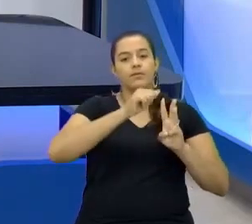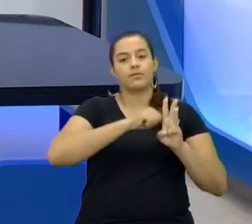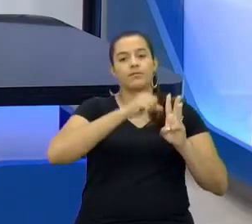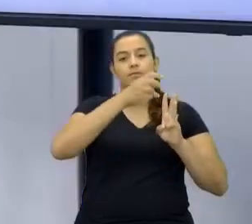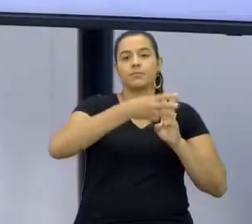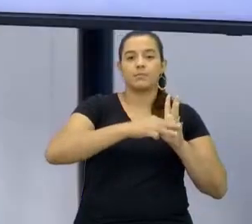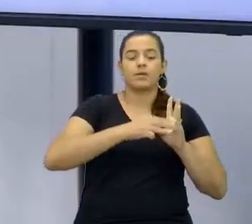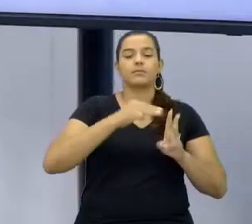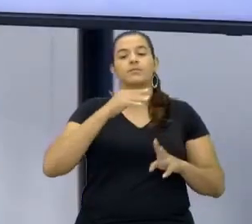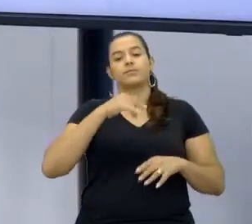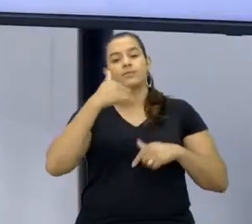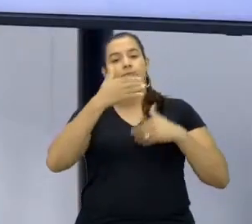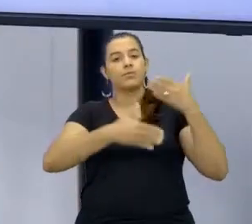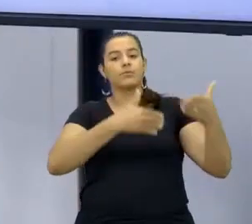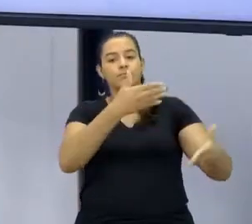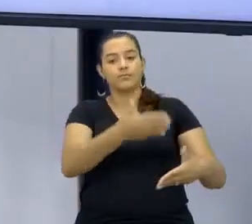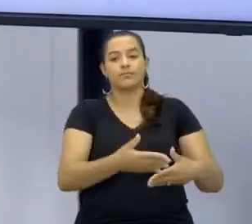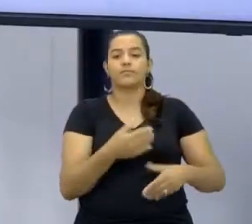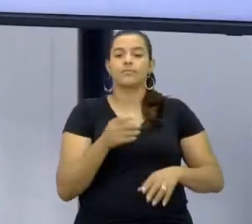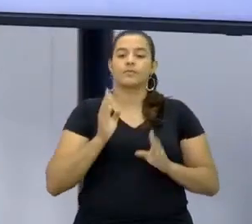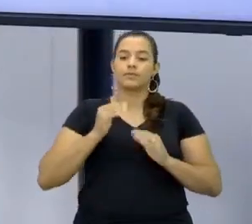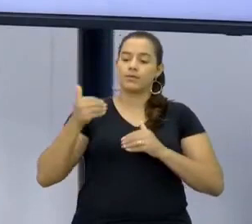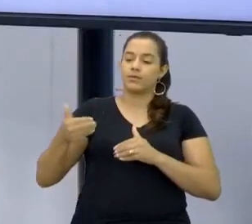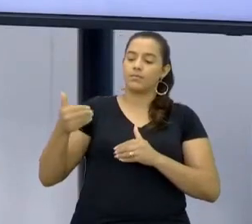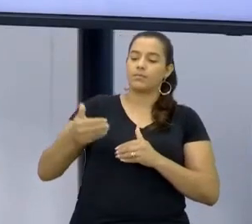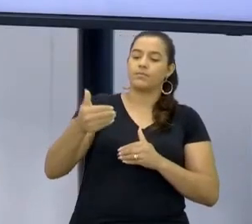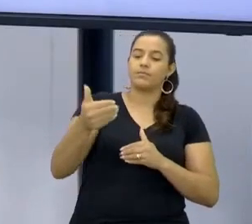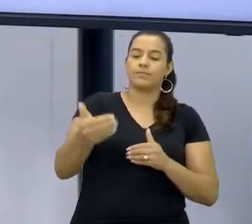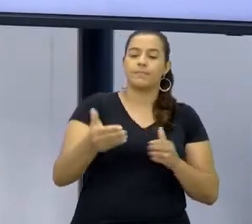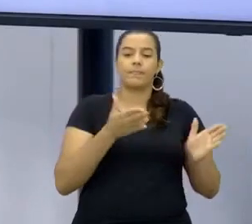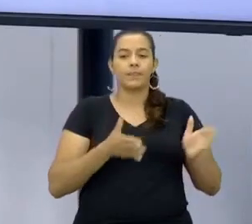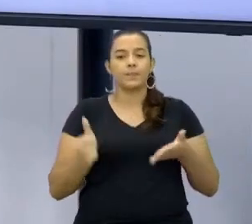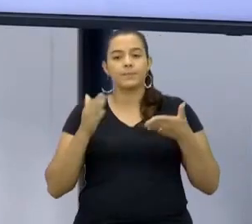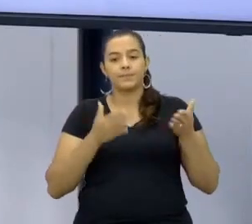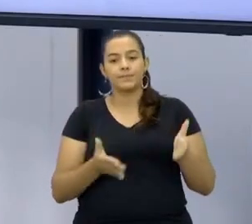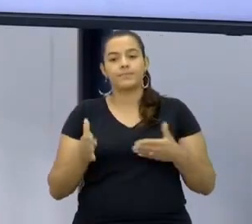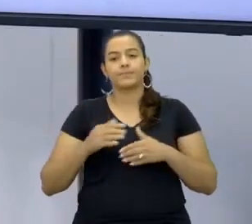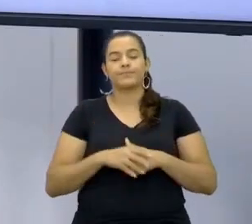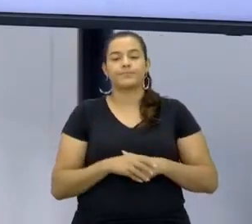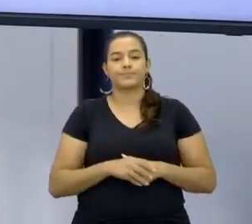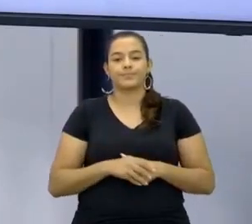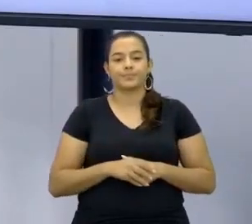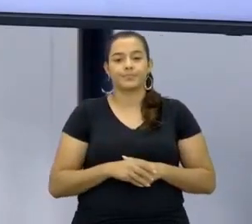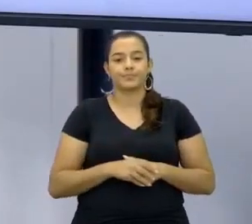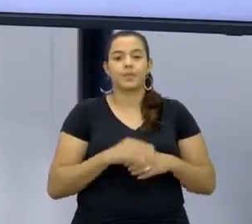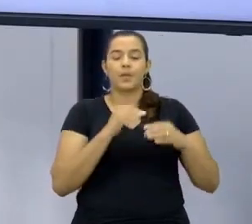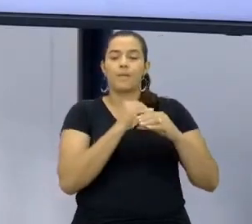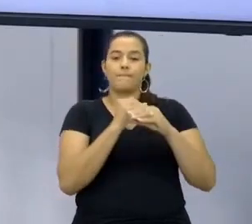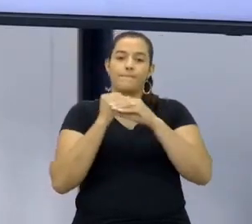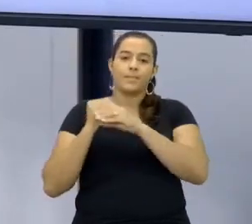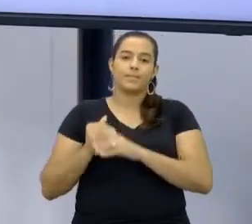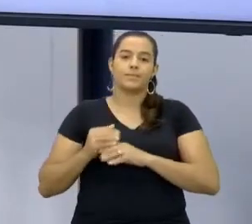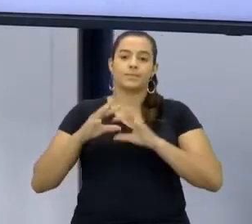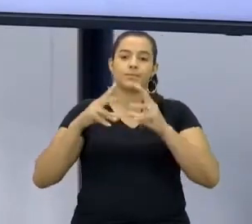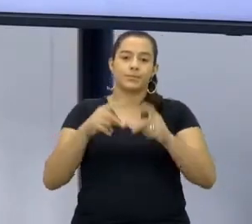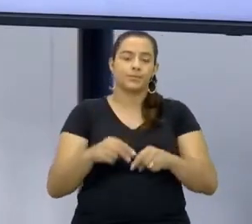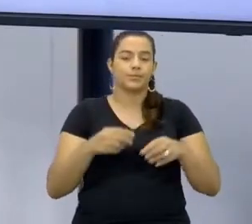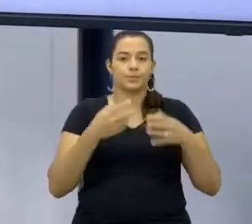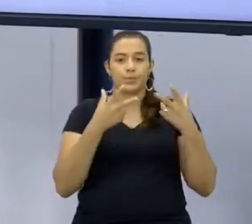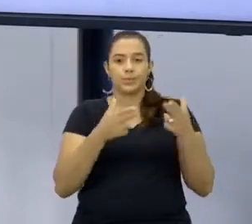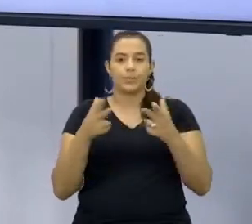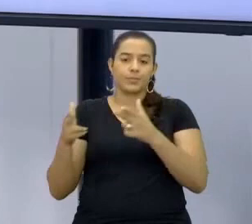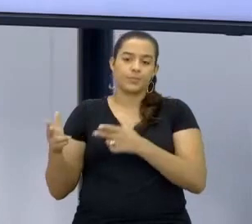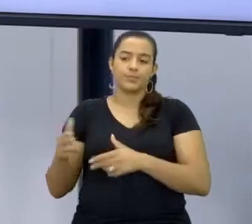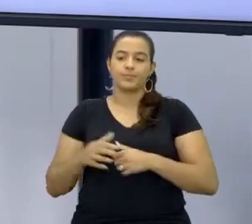em março, o ano que vem, né? Se mantiver esse mesmo padrãozinho sendo uniformemente, tá